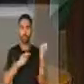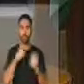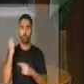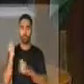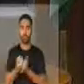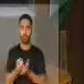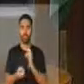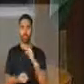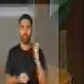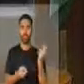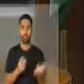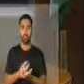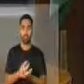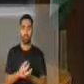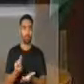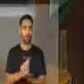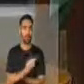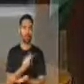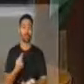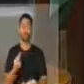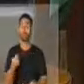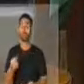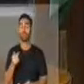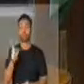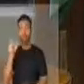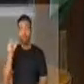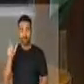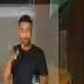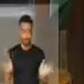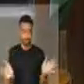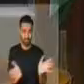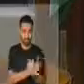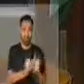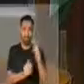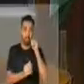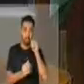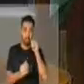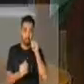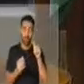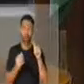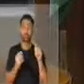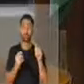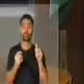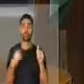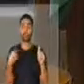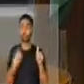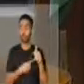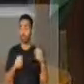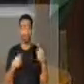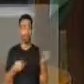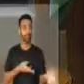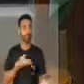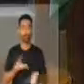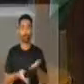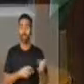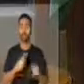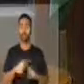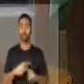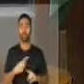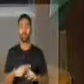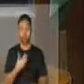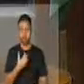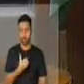Nós temos aqui, no caso específico das mulheres, algo que temos que nos debruçar, porque